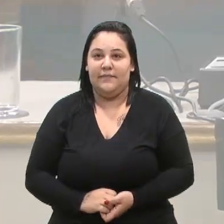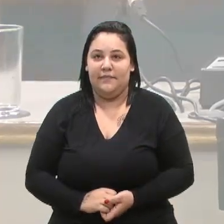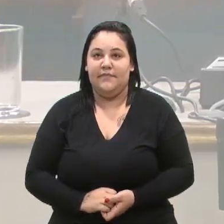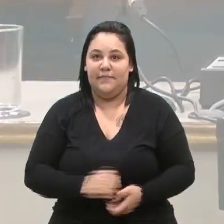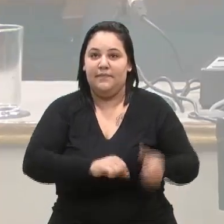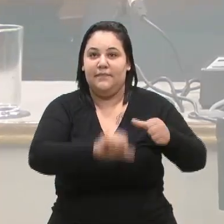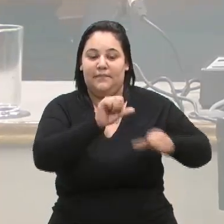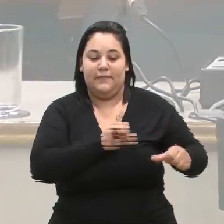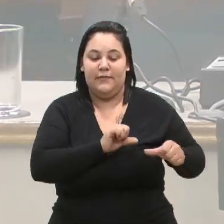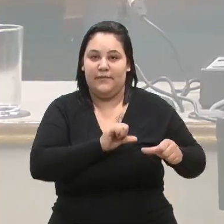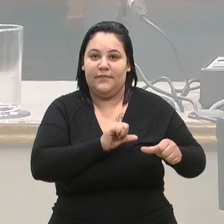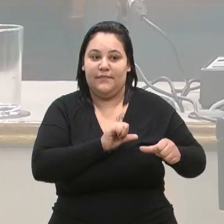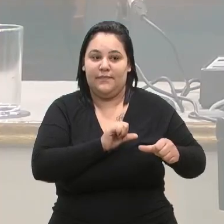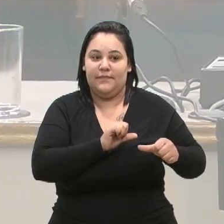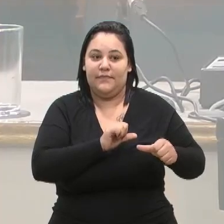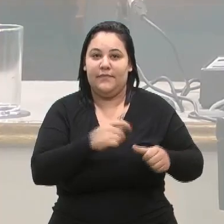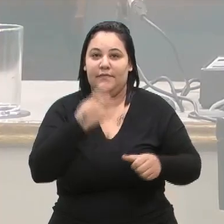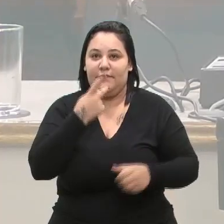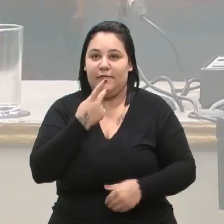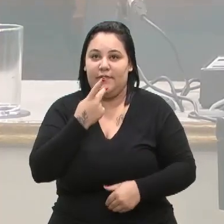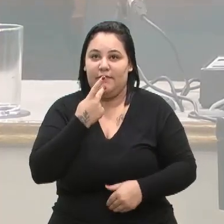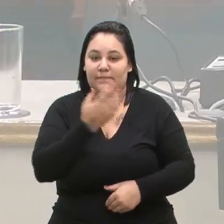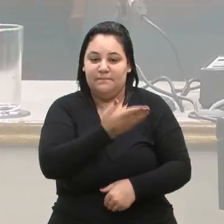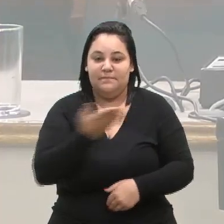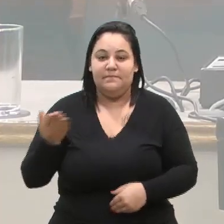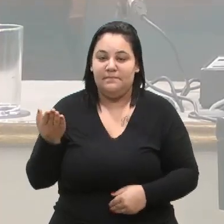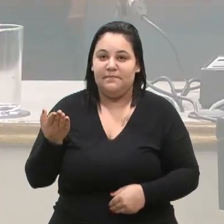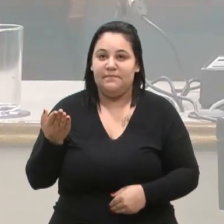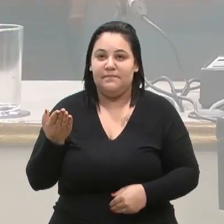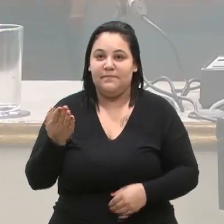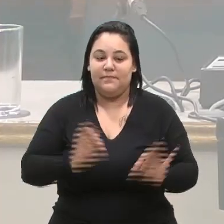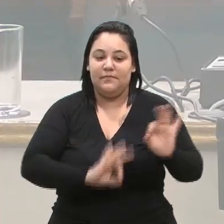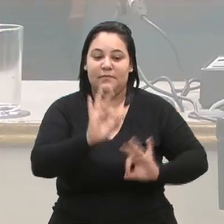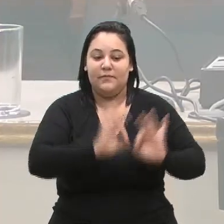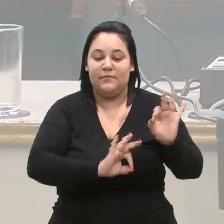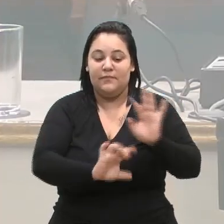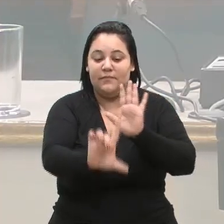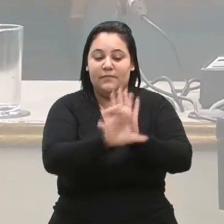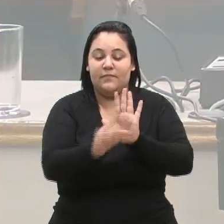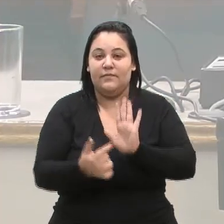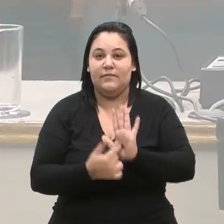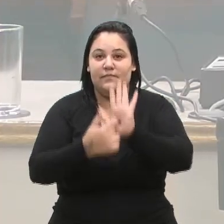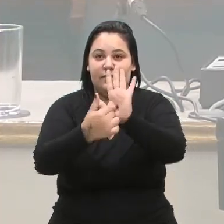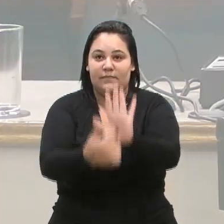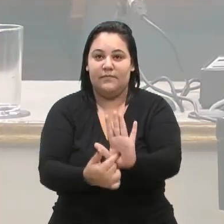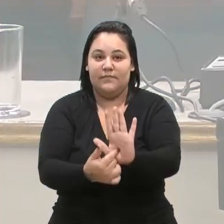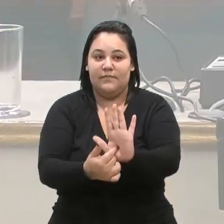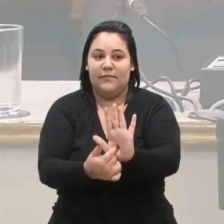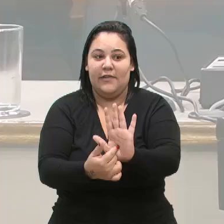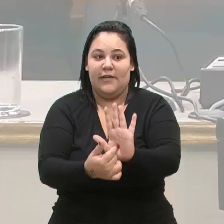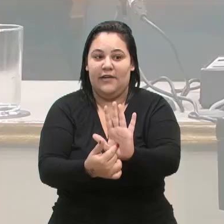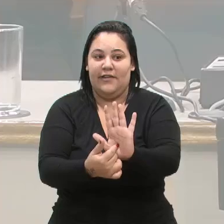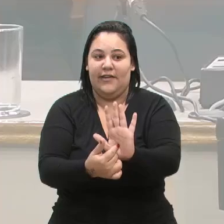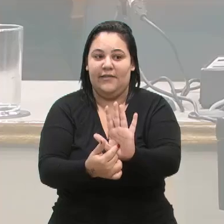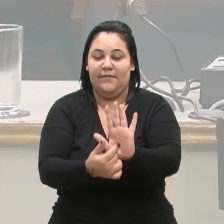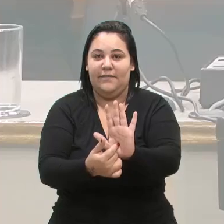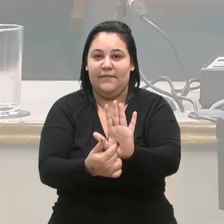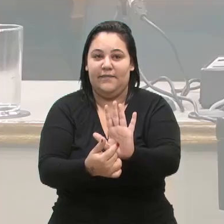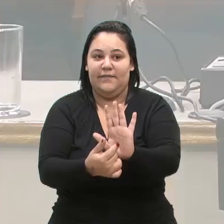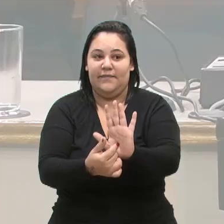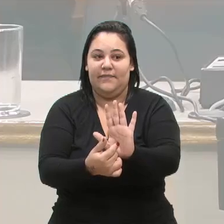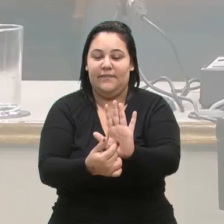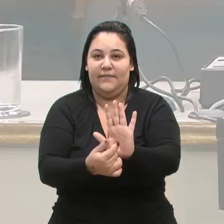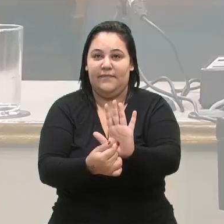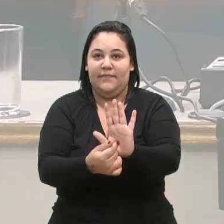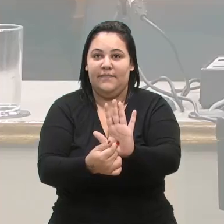contrariedade amparados nas alegações que seguem. Trata-se do projeto de lei apresentado no dia 7/3/2024 pelo Governo